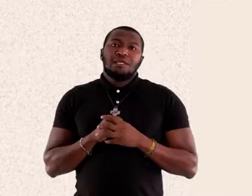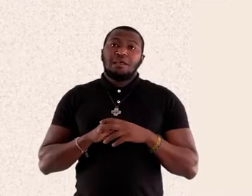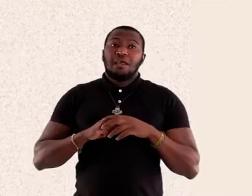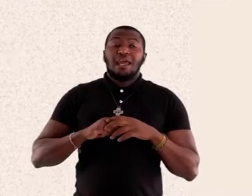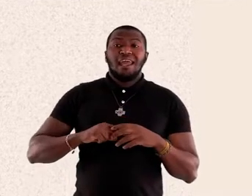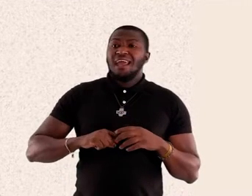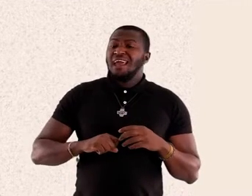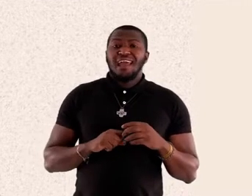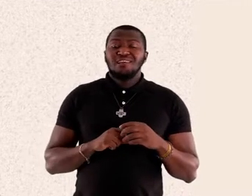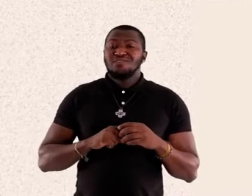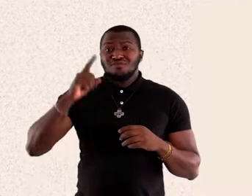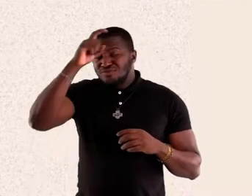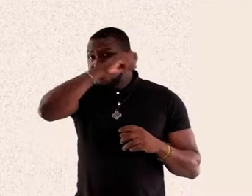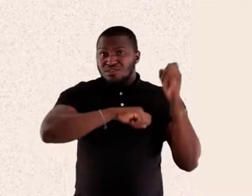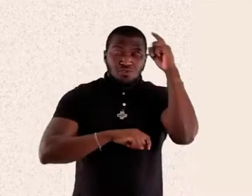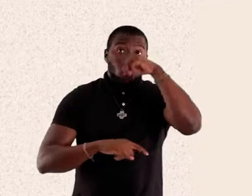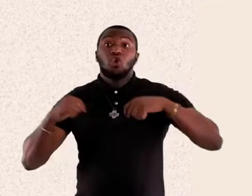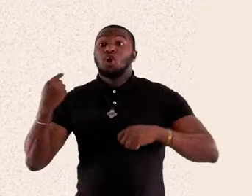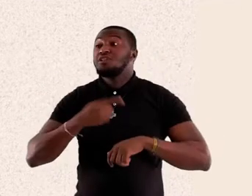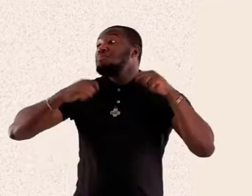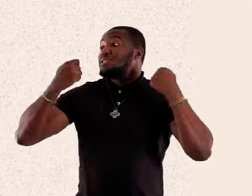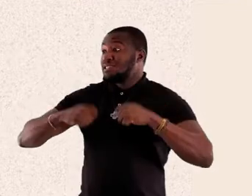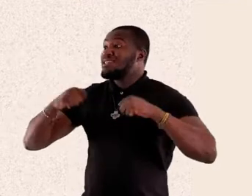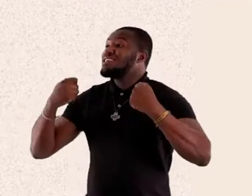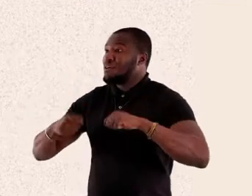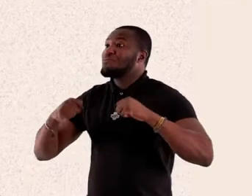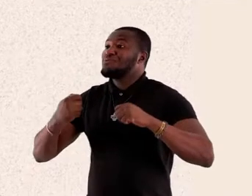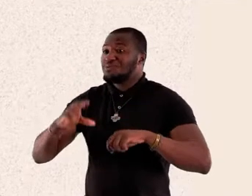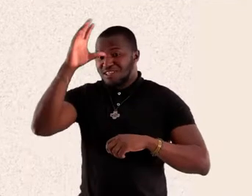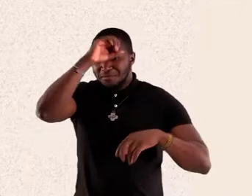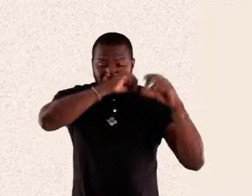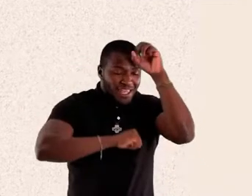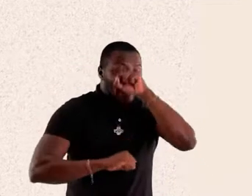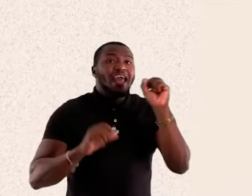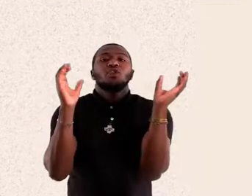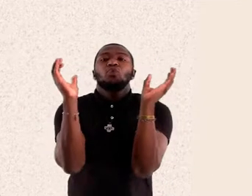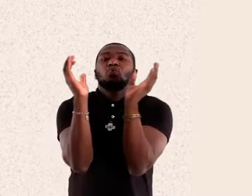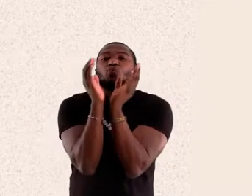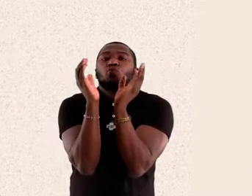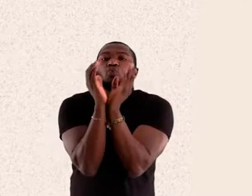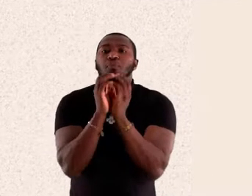isso seria impossível então nós precisamos do Saber coletivo